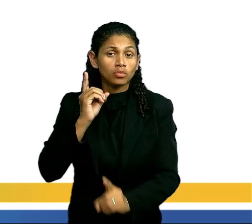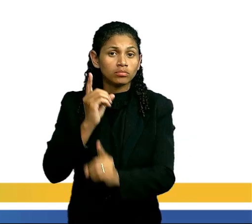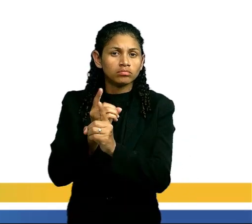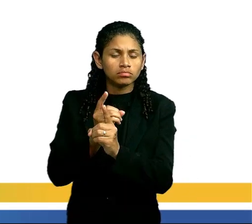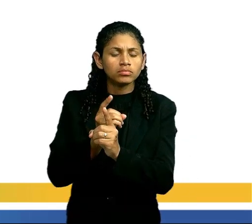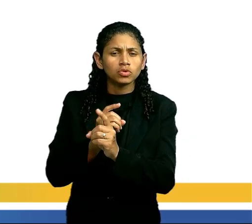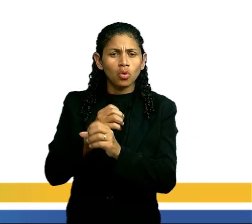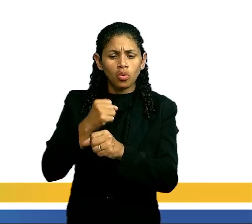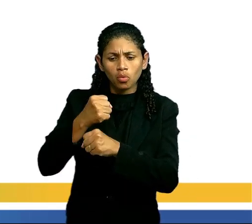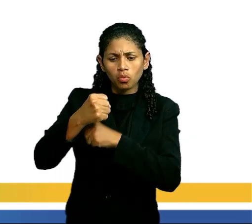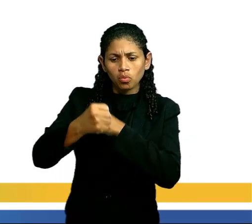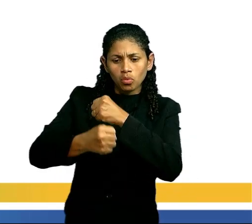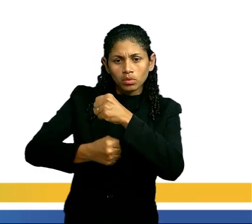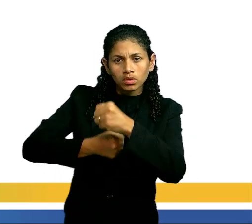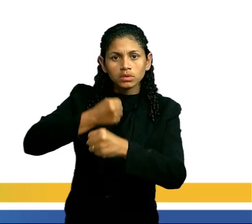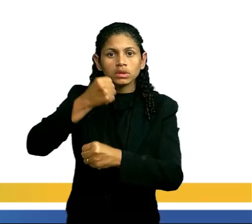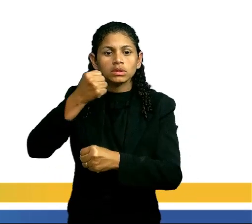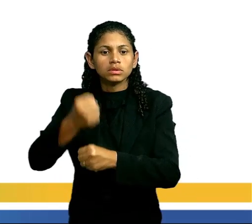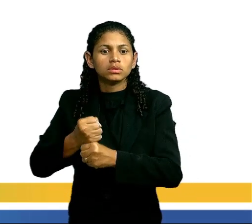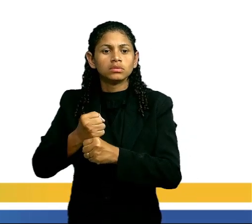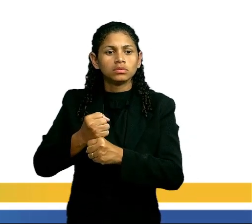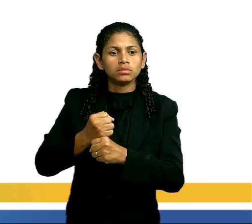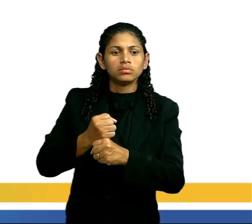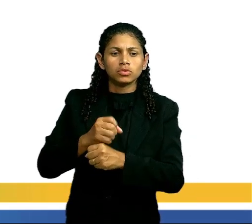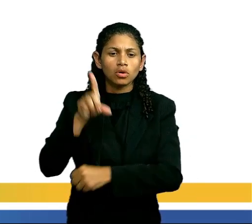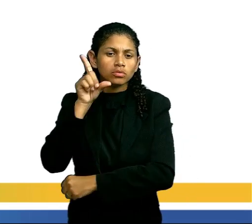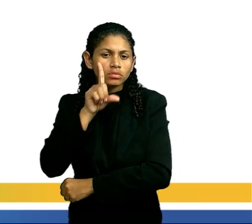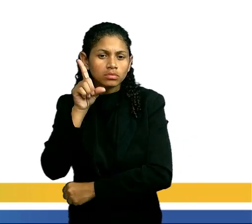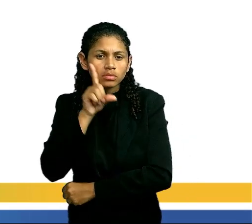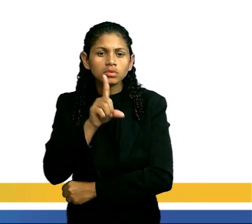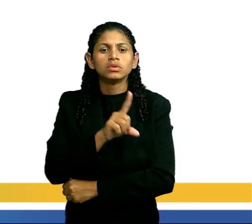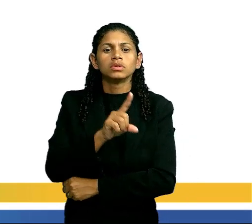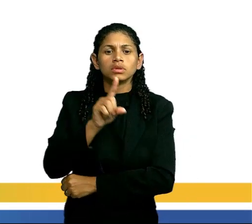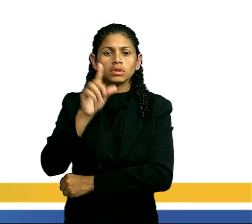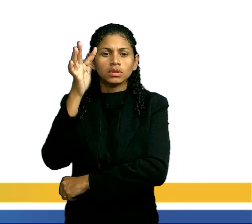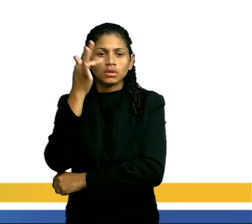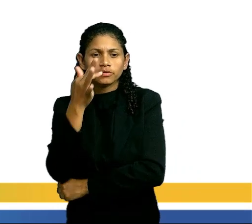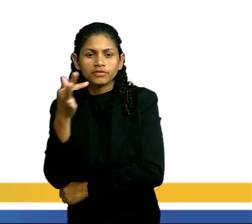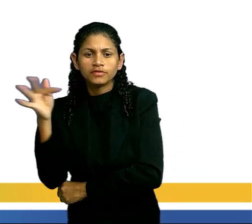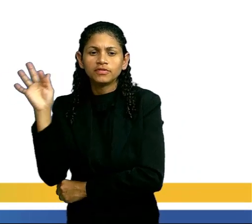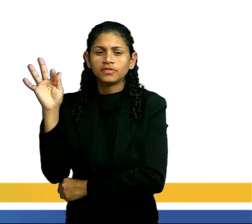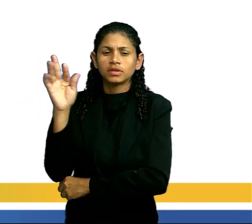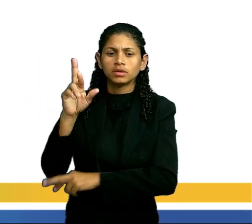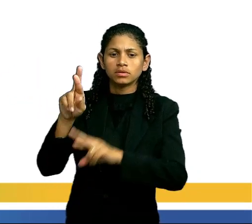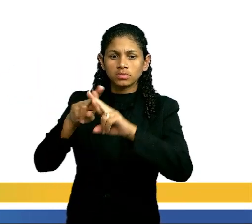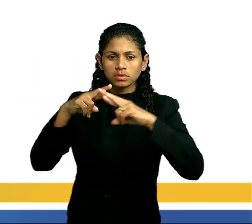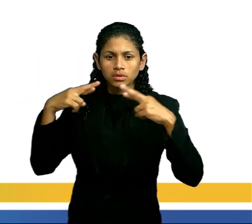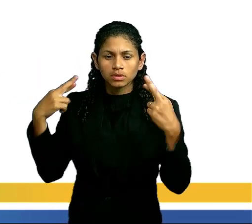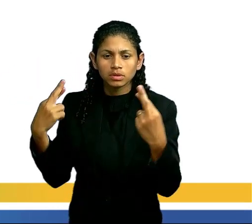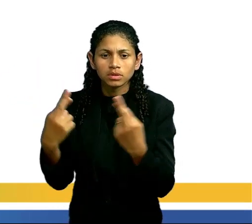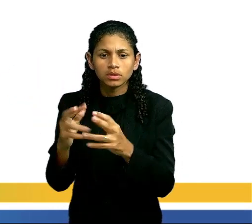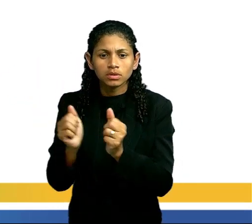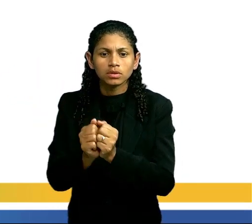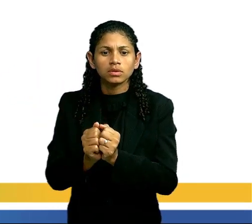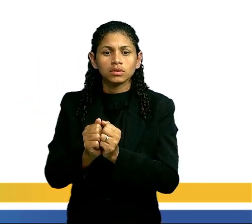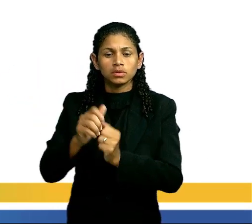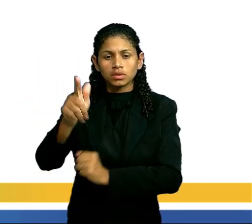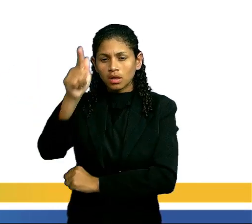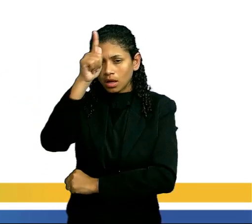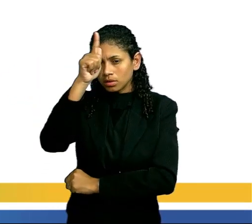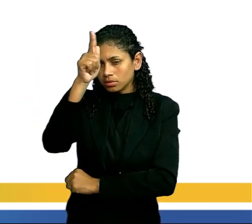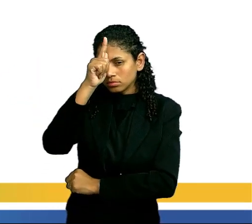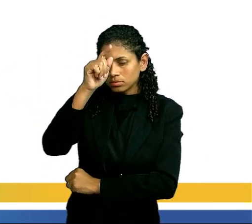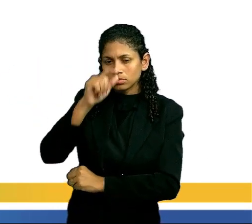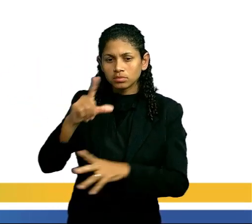de Estados Unidos, França, Reino Unido, Alemanha, Japão, Itália e Canadá tinha tudo para